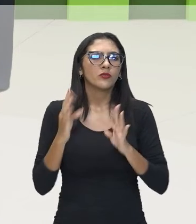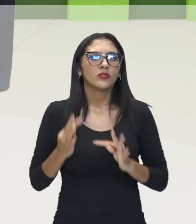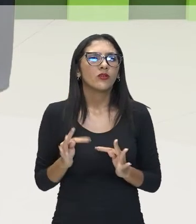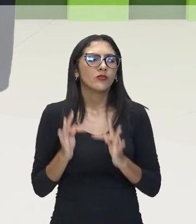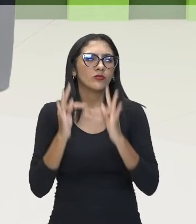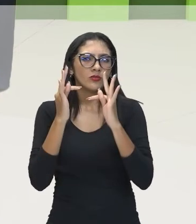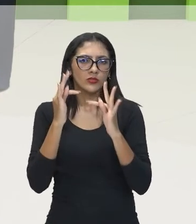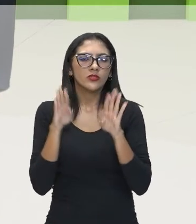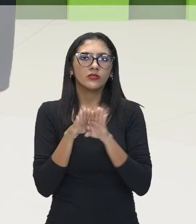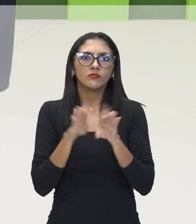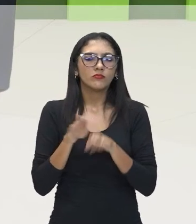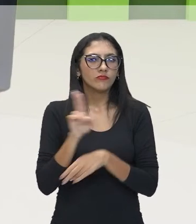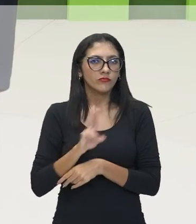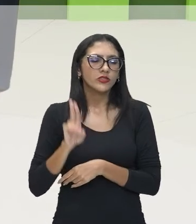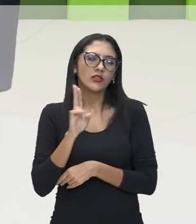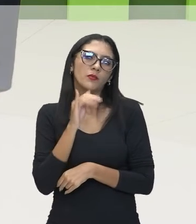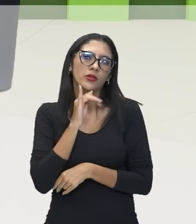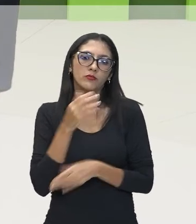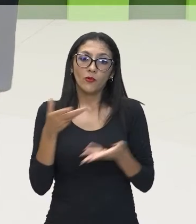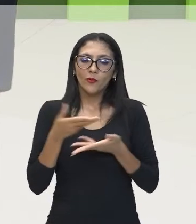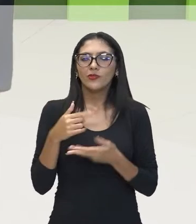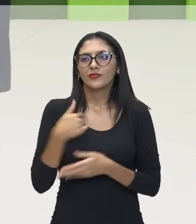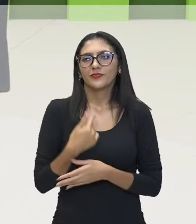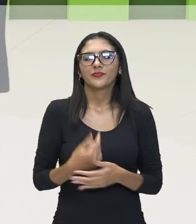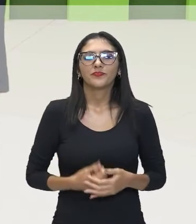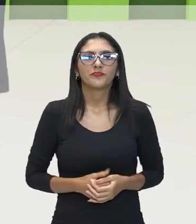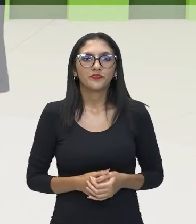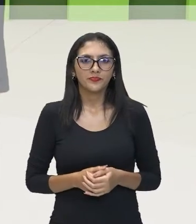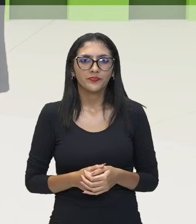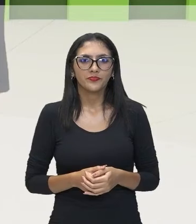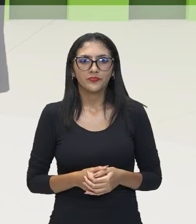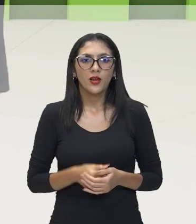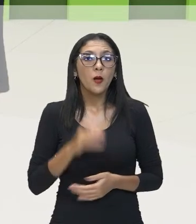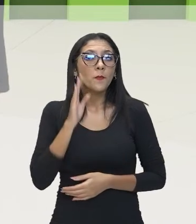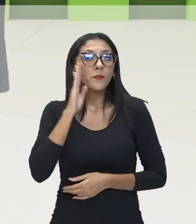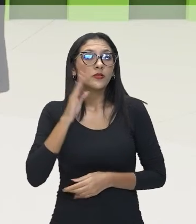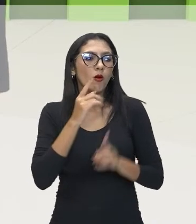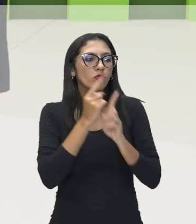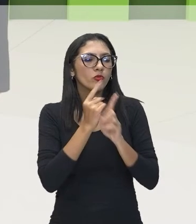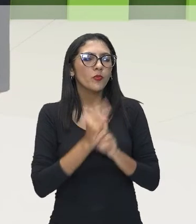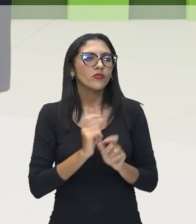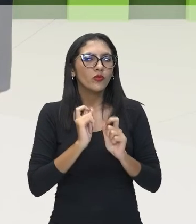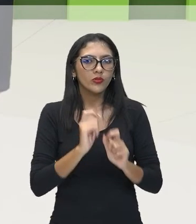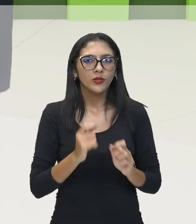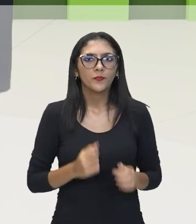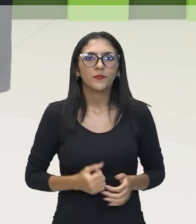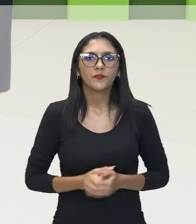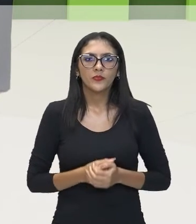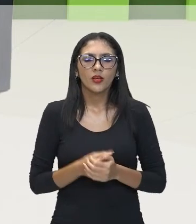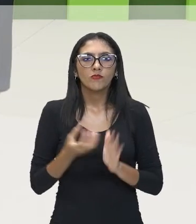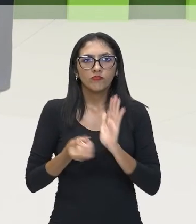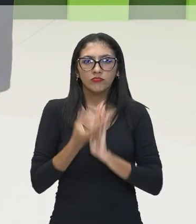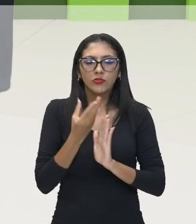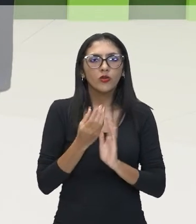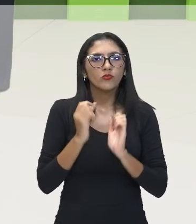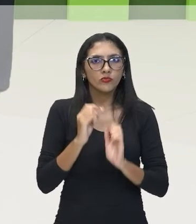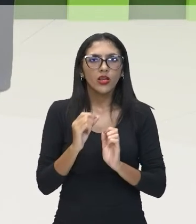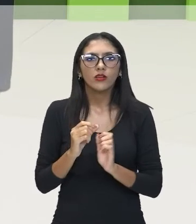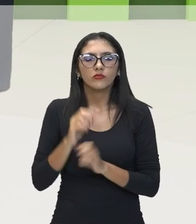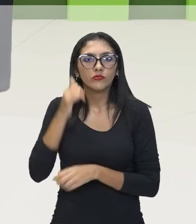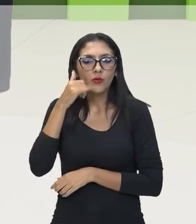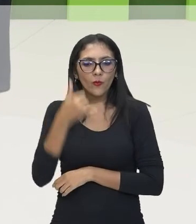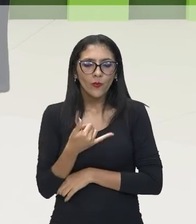Muito utilizadas, por exemplo, nos dias de hoje. A principal delas, né, é a criação dos telefones celulares, ela